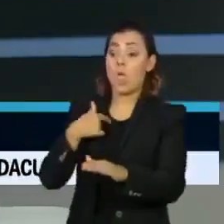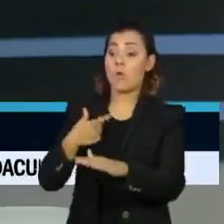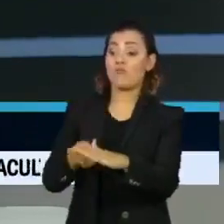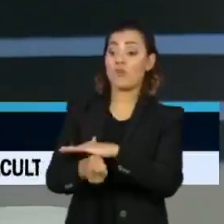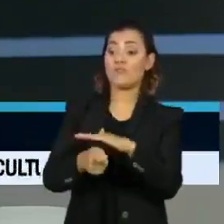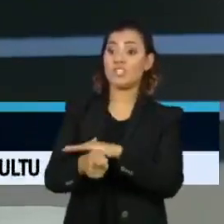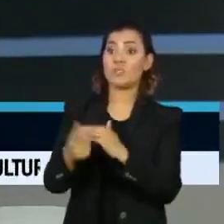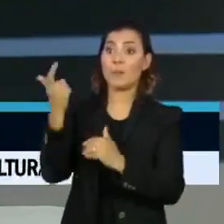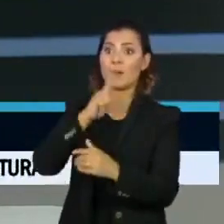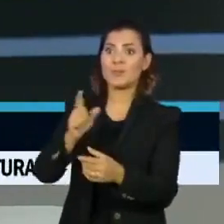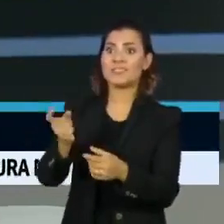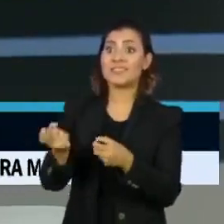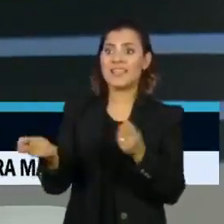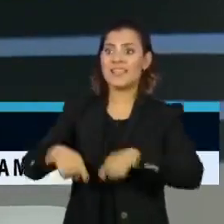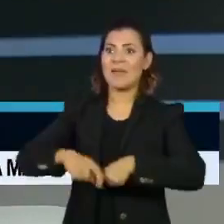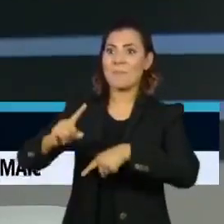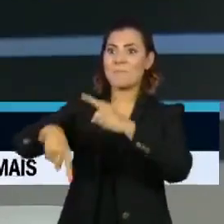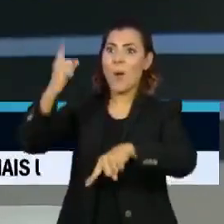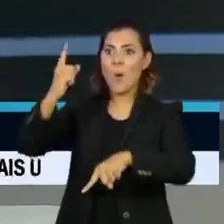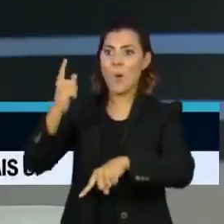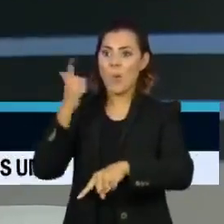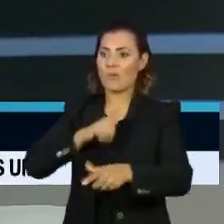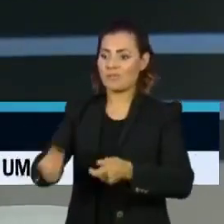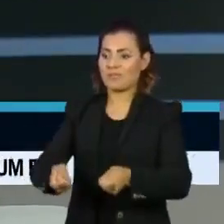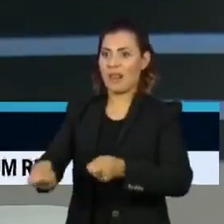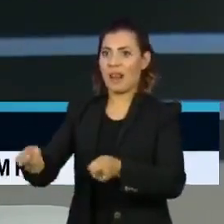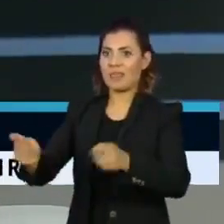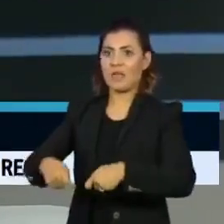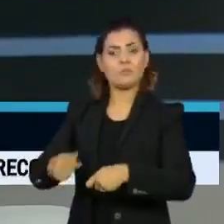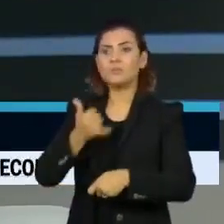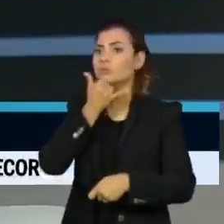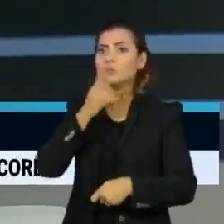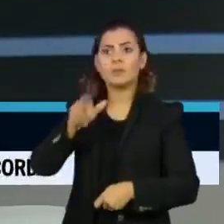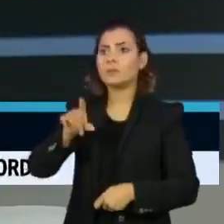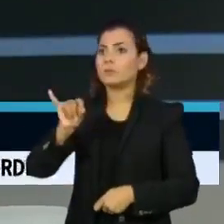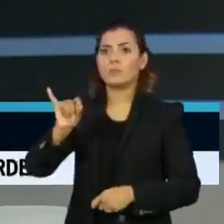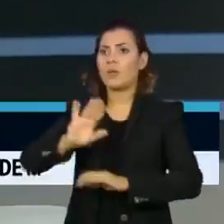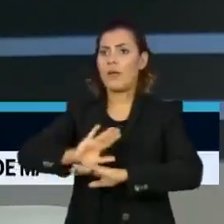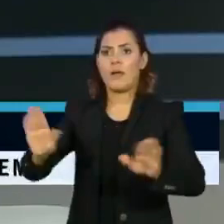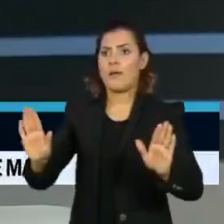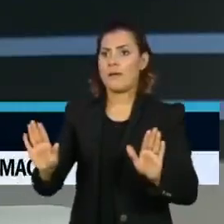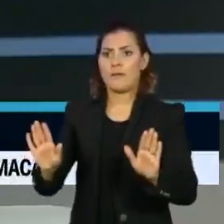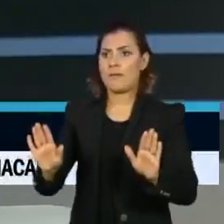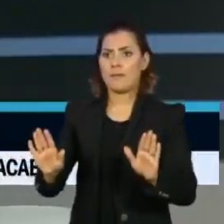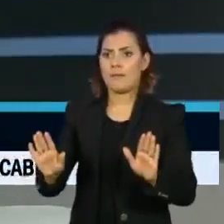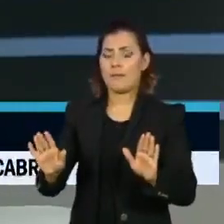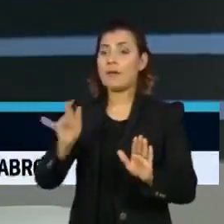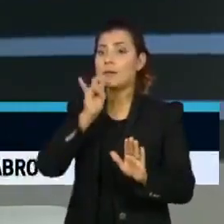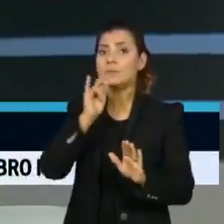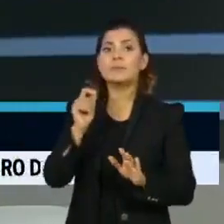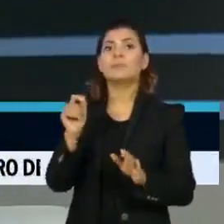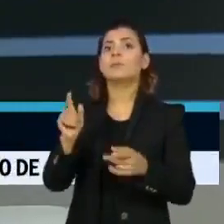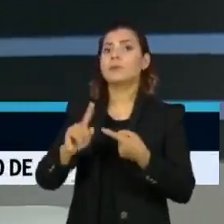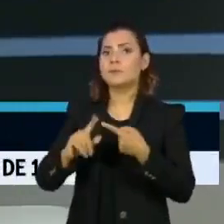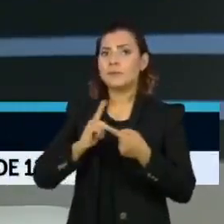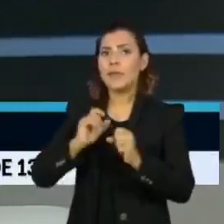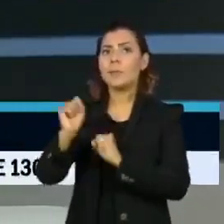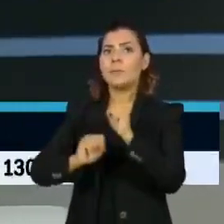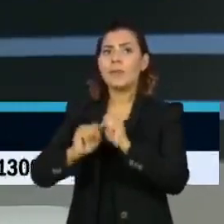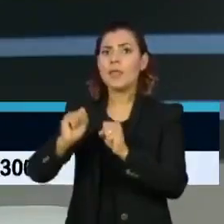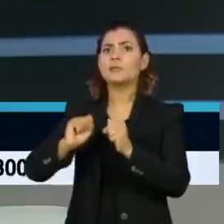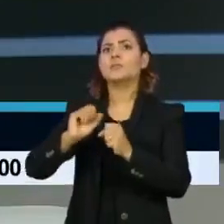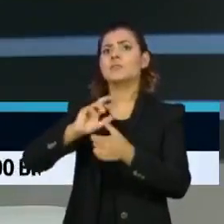nela porque ela tem uma grande capacidade de governança, não dá. Né? Os grandes fundos de asset management, os grandes fundos